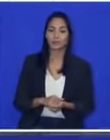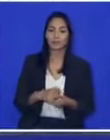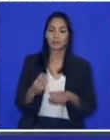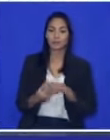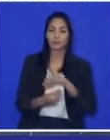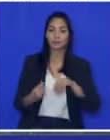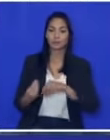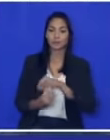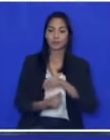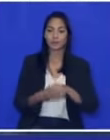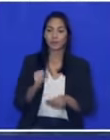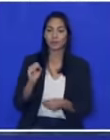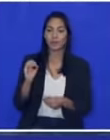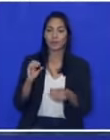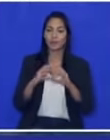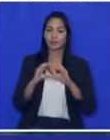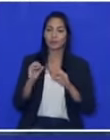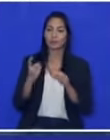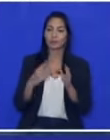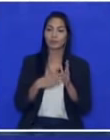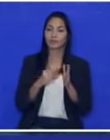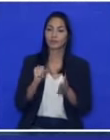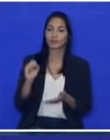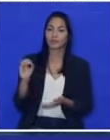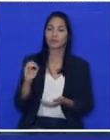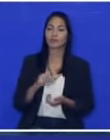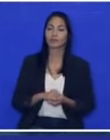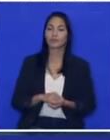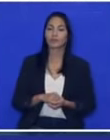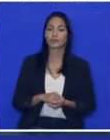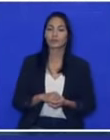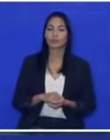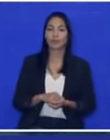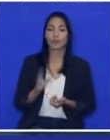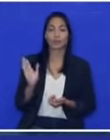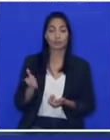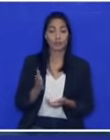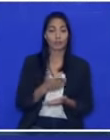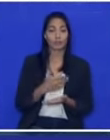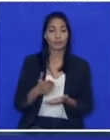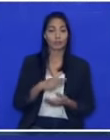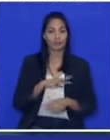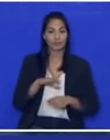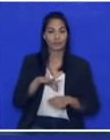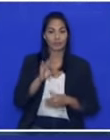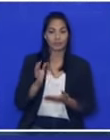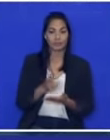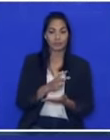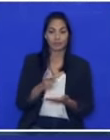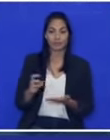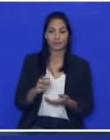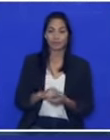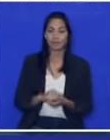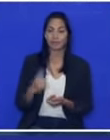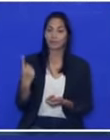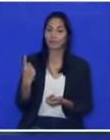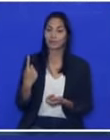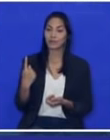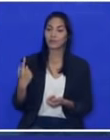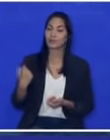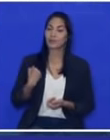Globo carregado, embaralhando 80 bolas numeradas de 01 a 80. Já começou o sorteio da Quina. Vamos chamar o primeiro